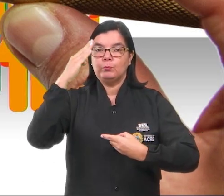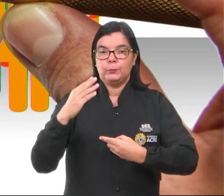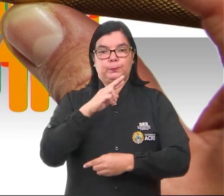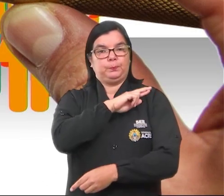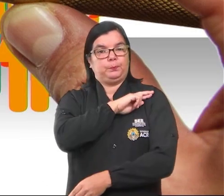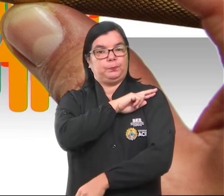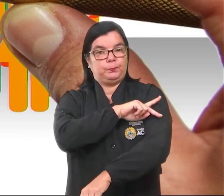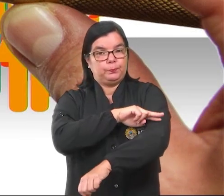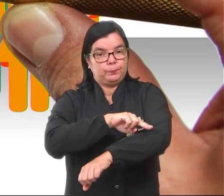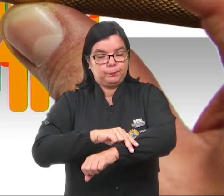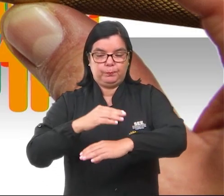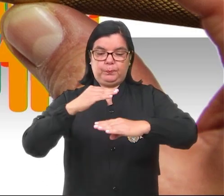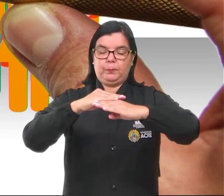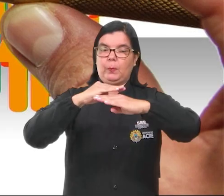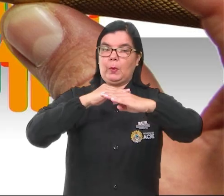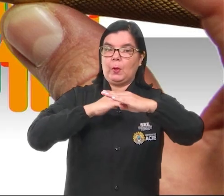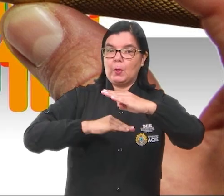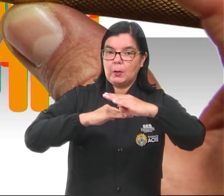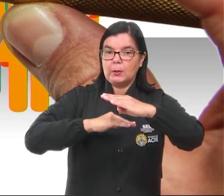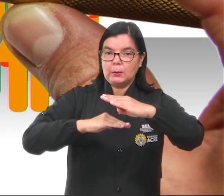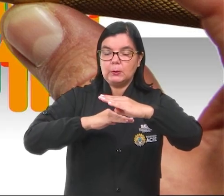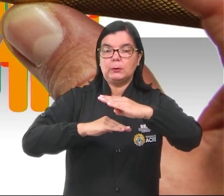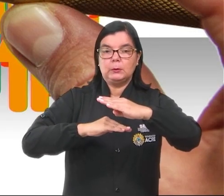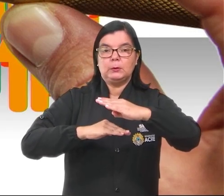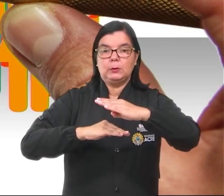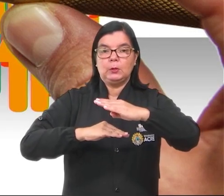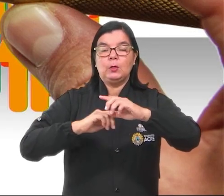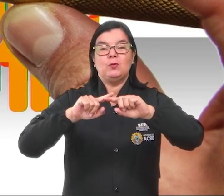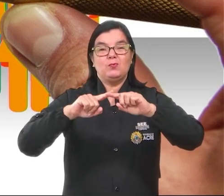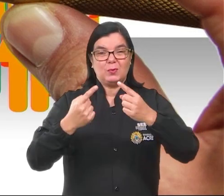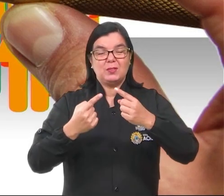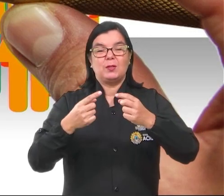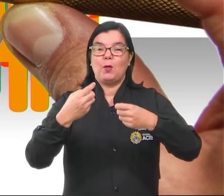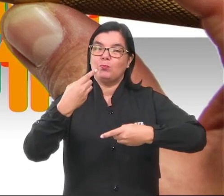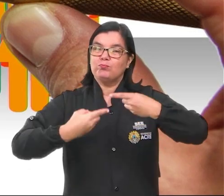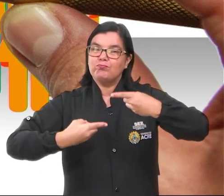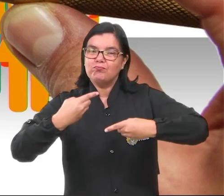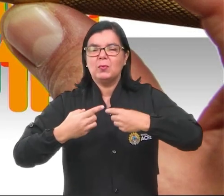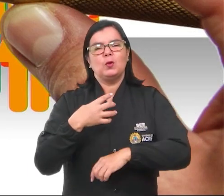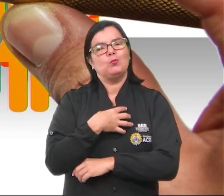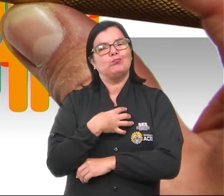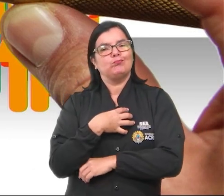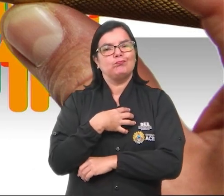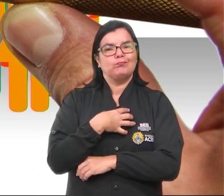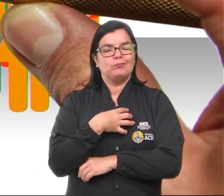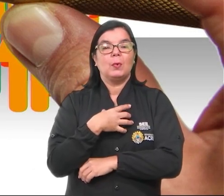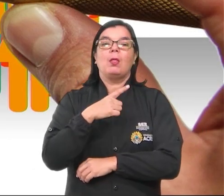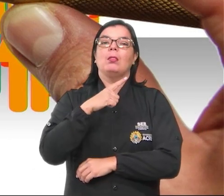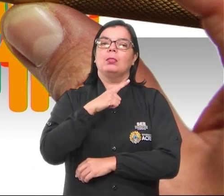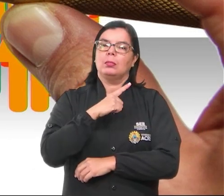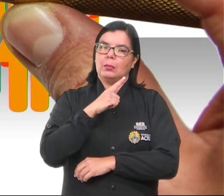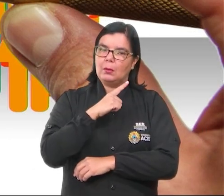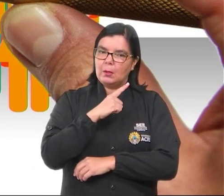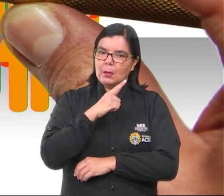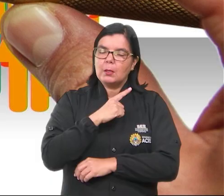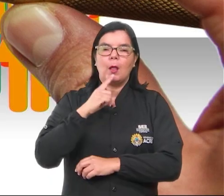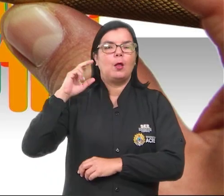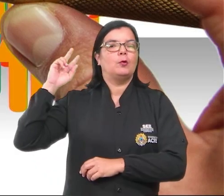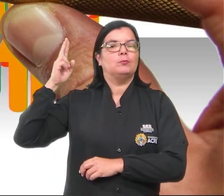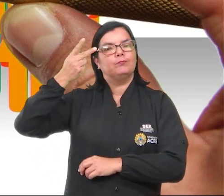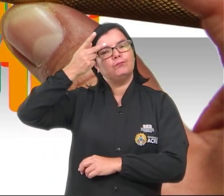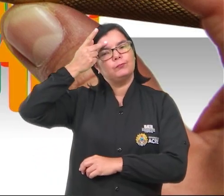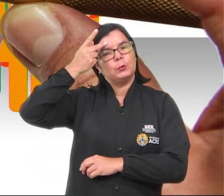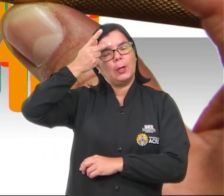Racismo, desigualdade, clientelismo político e o jeitinho tem raízes